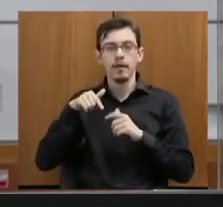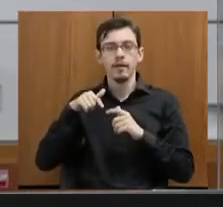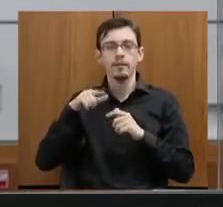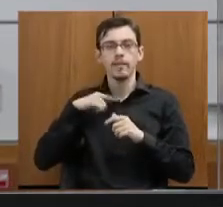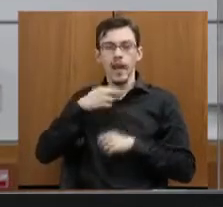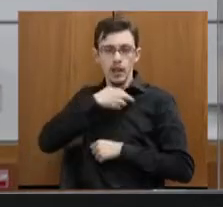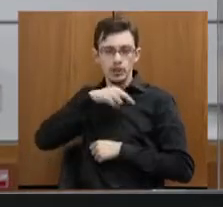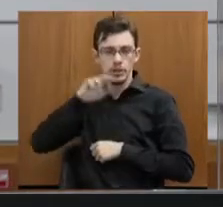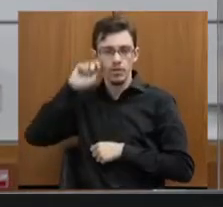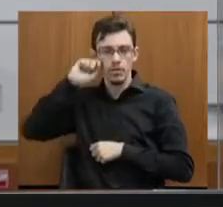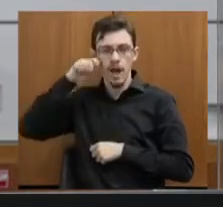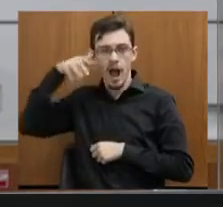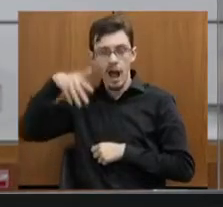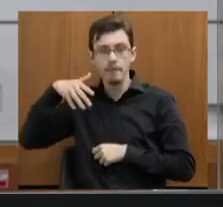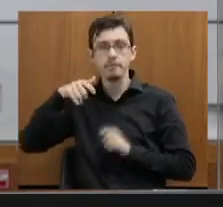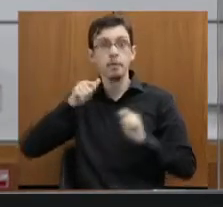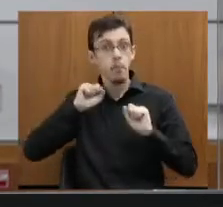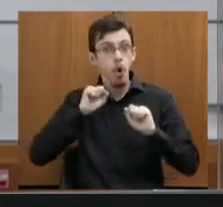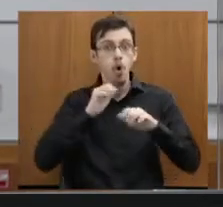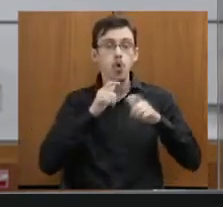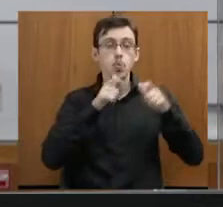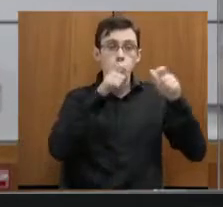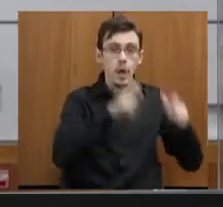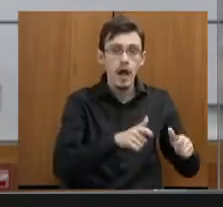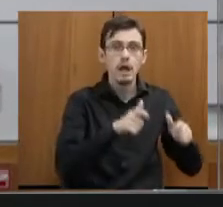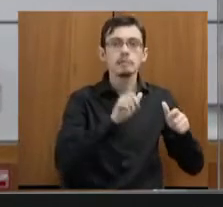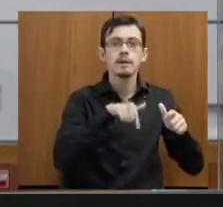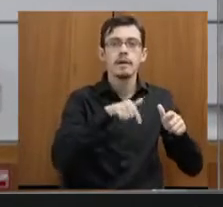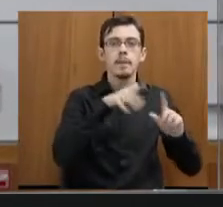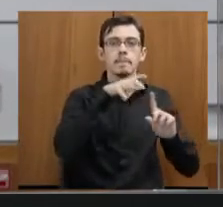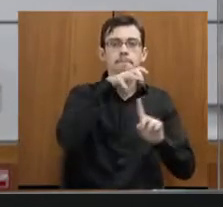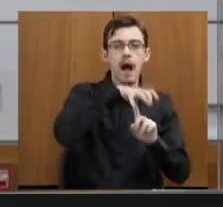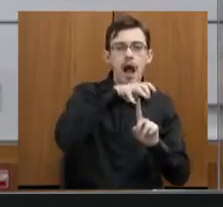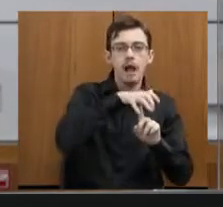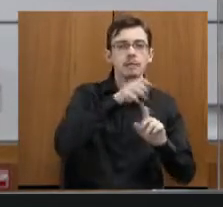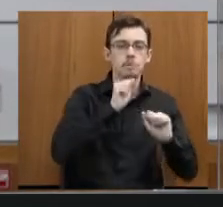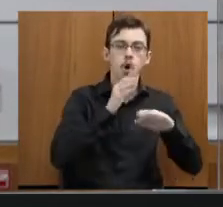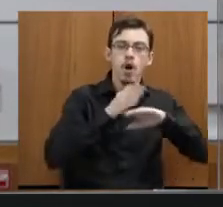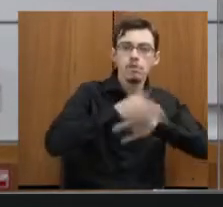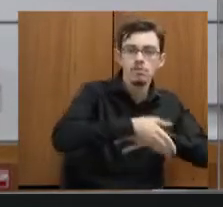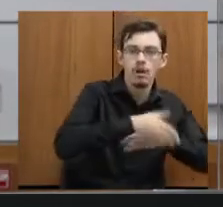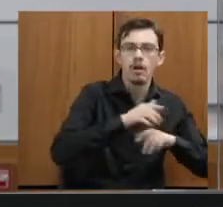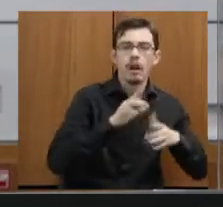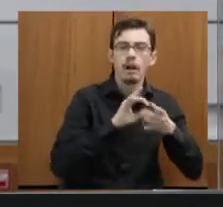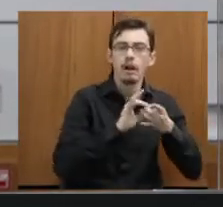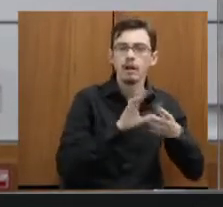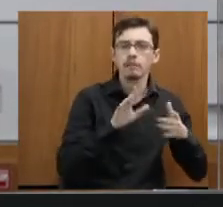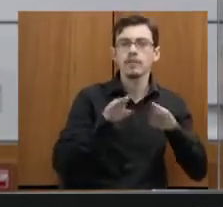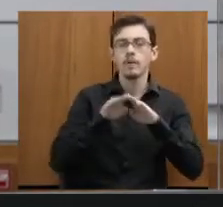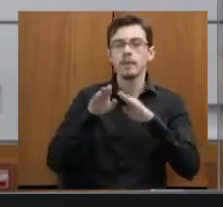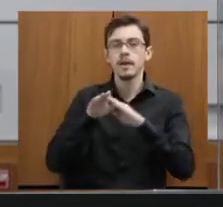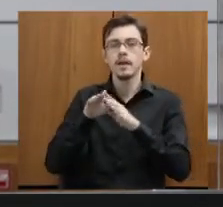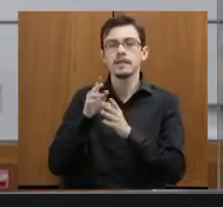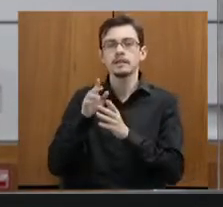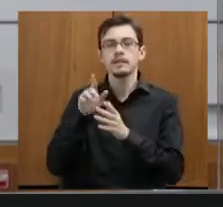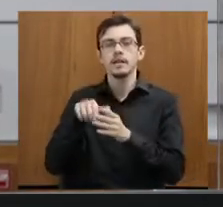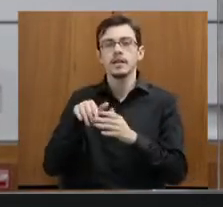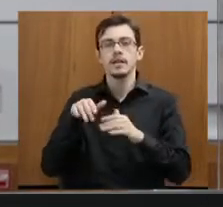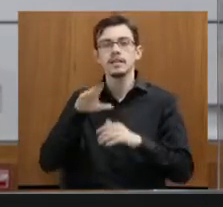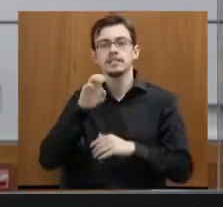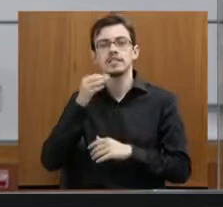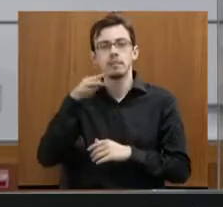e os cemitérios sem racismo institucional né sem o racismo institucional E aí durante esse processo